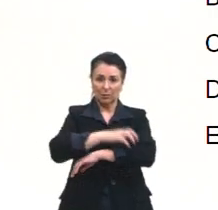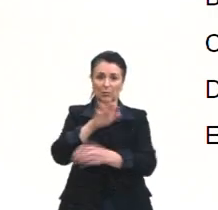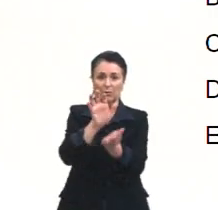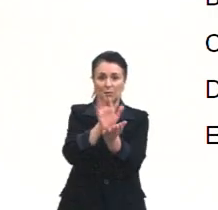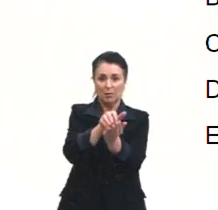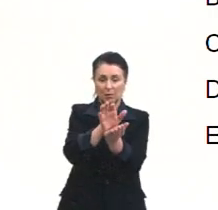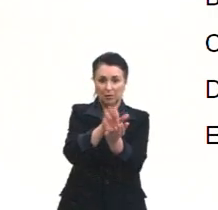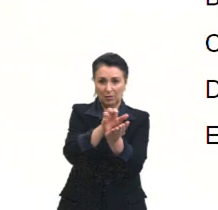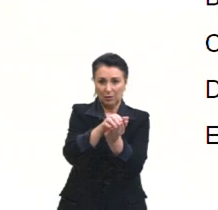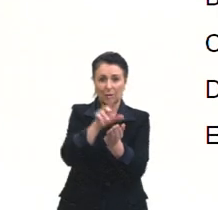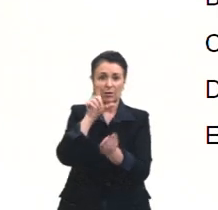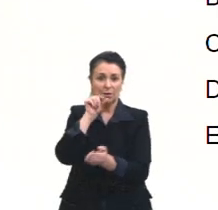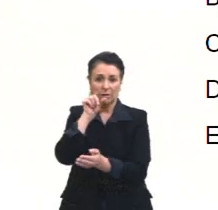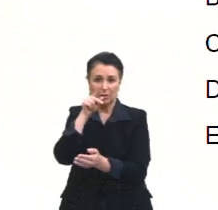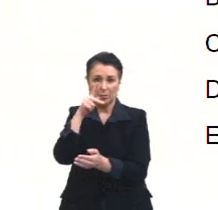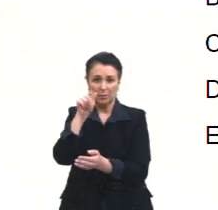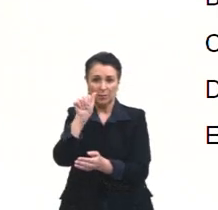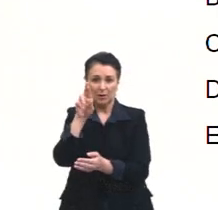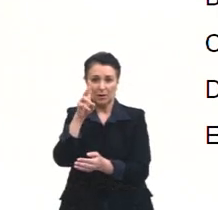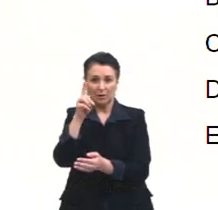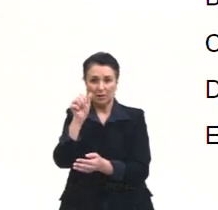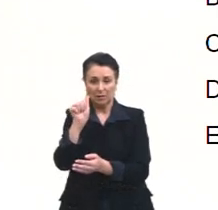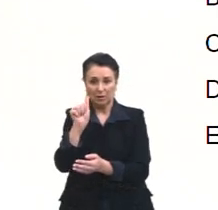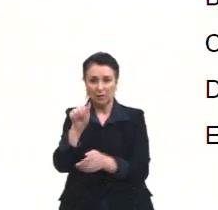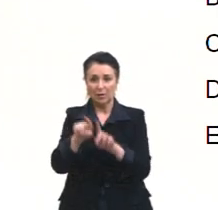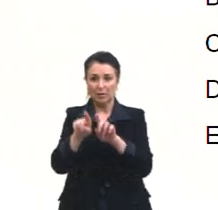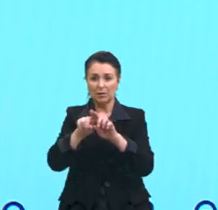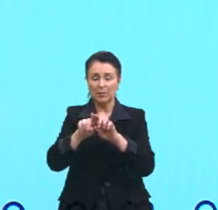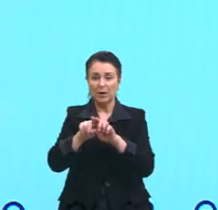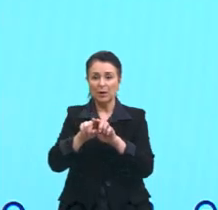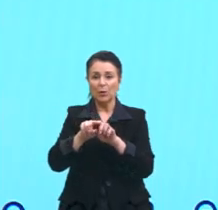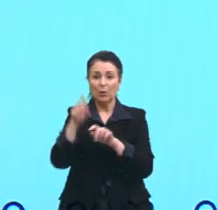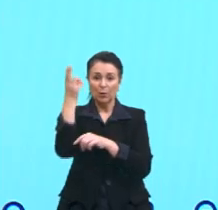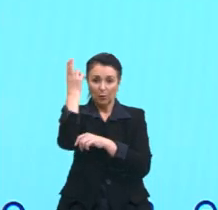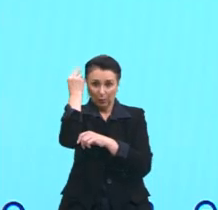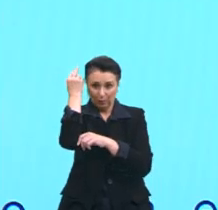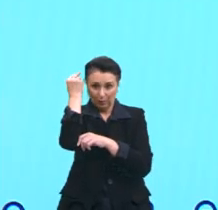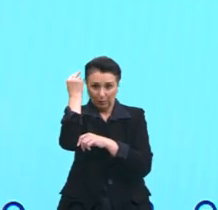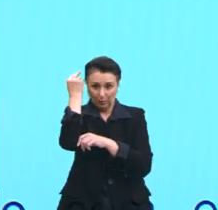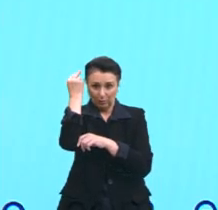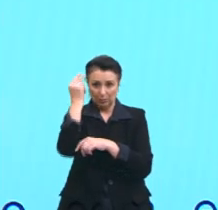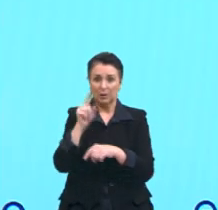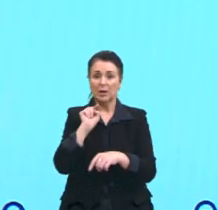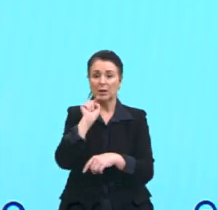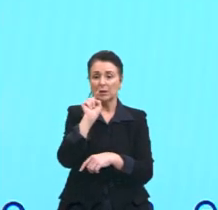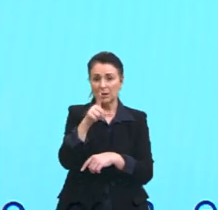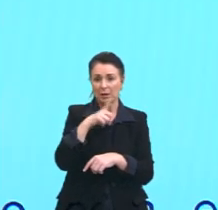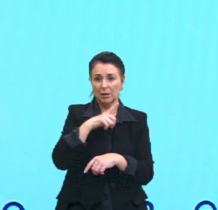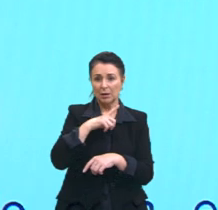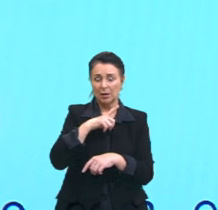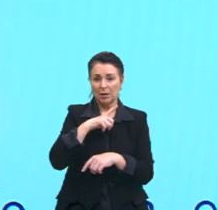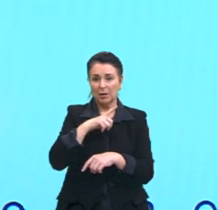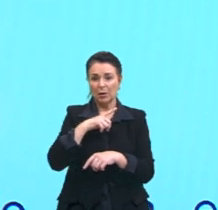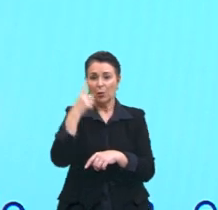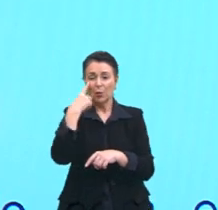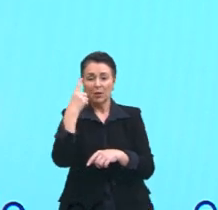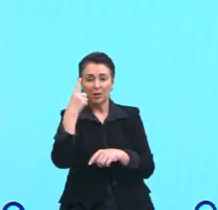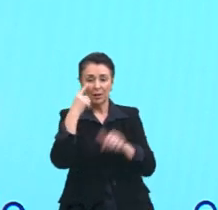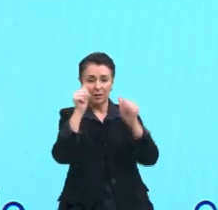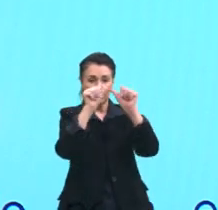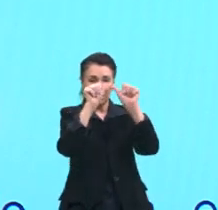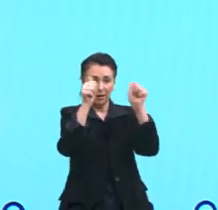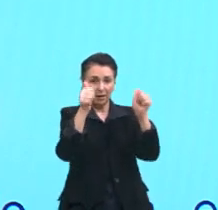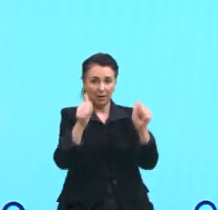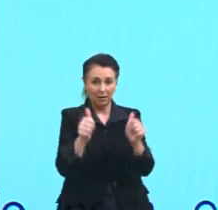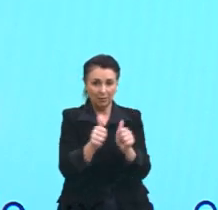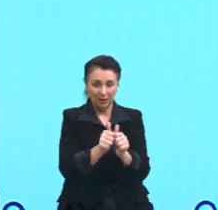pardal e o coelho e aqui estão as novidades evolutivas e de acordo com esse quadro grama